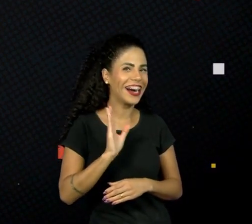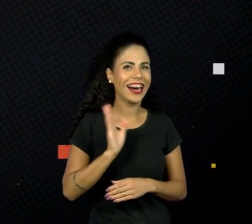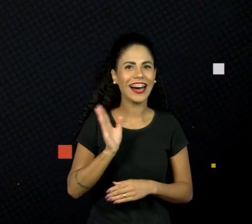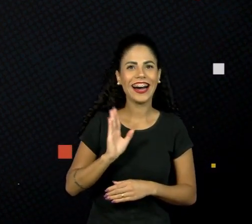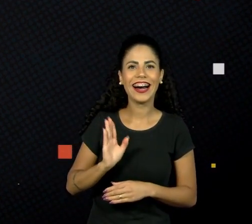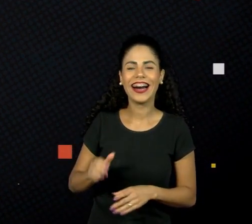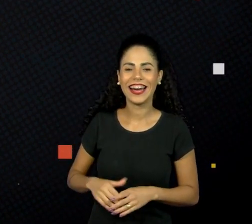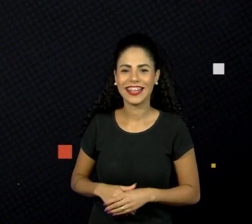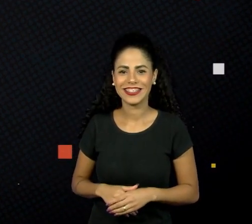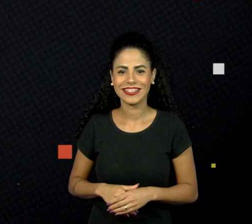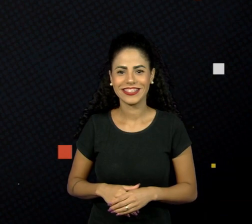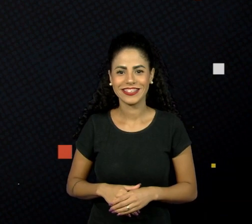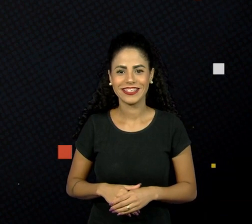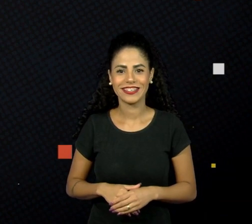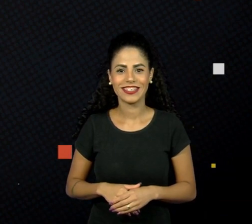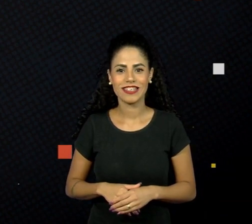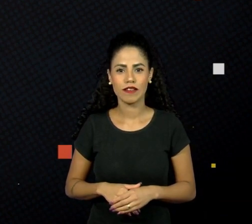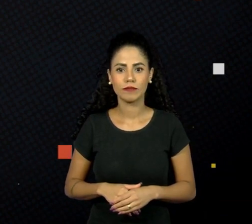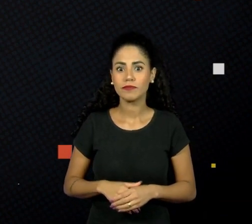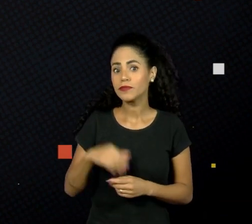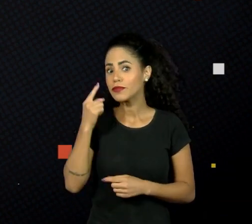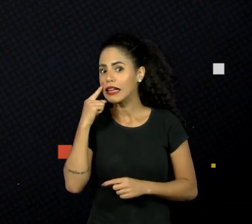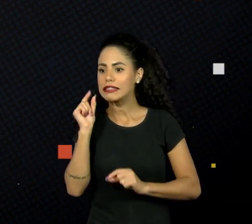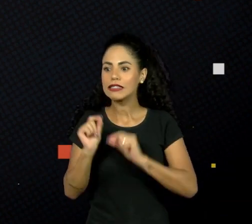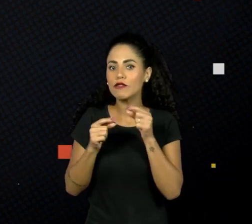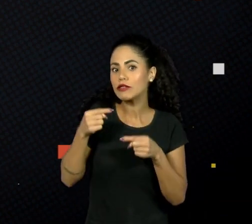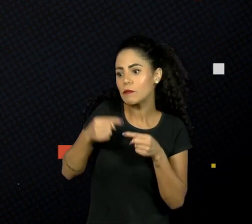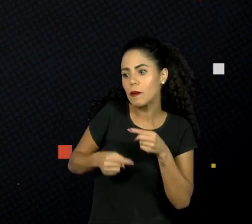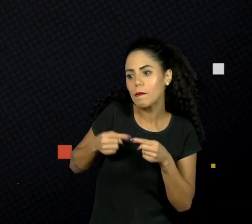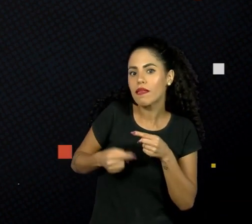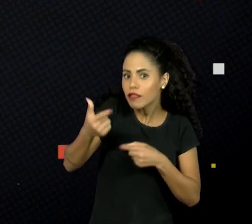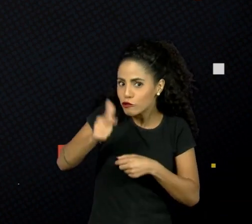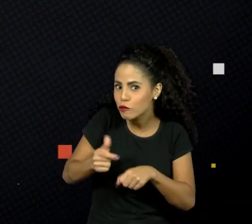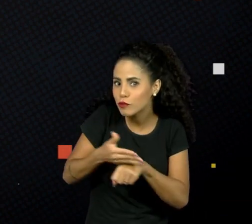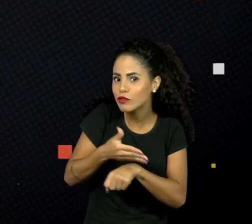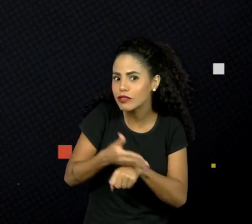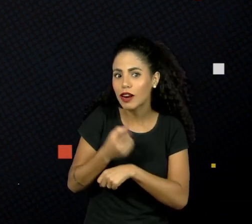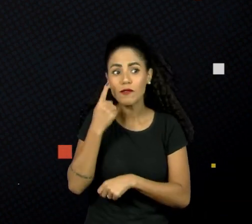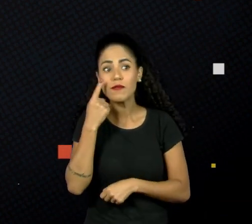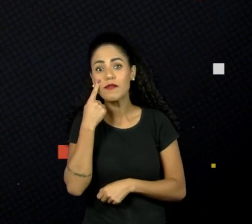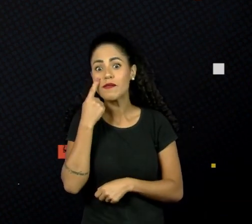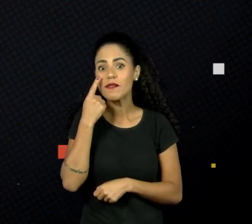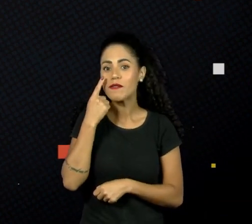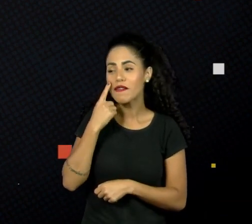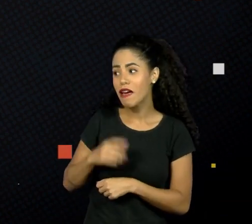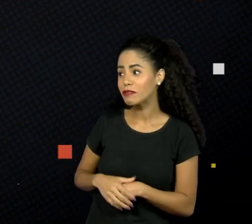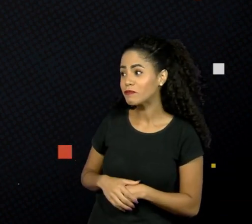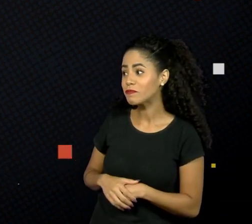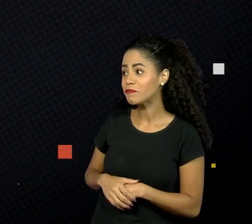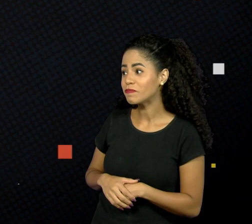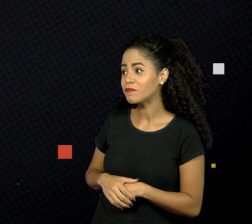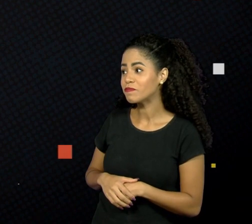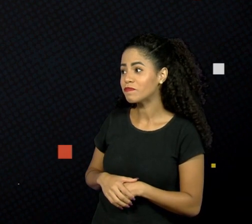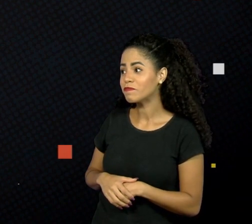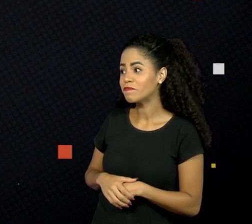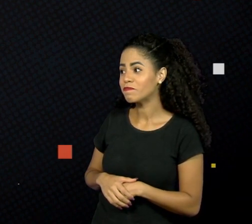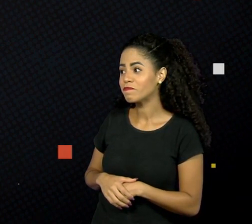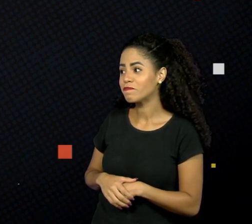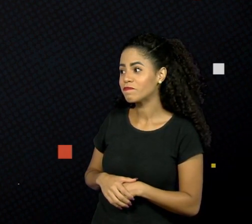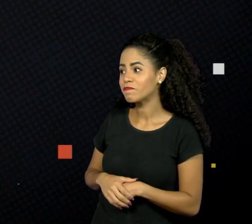Legal! Será que a mamãe vai ser barrada, gente? Vai ser barrado ou não?